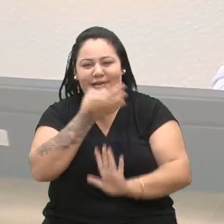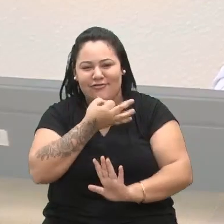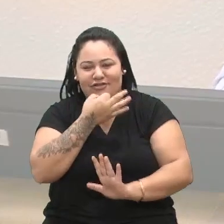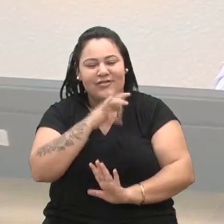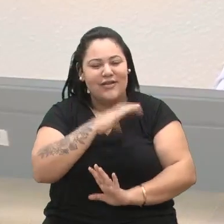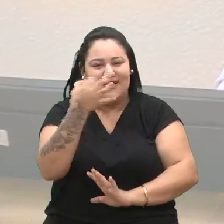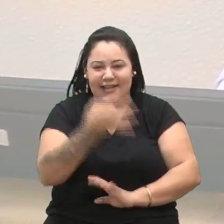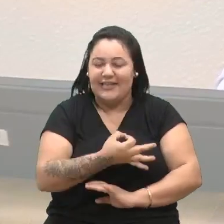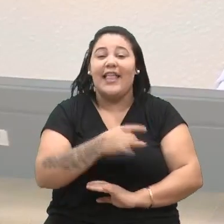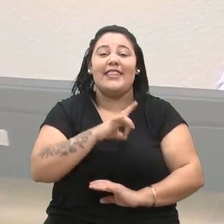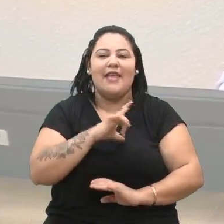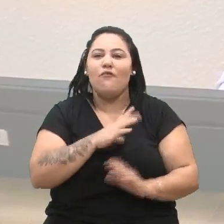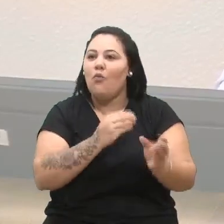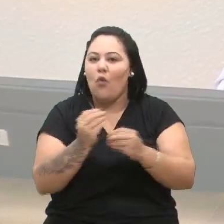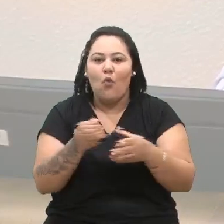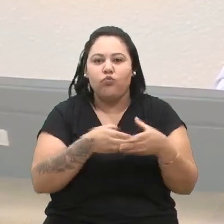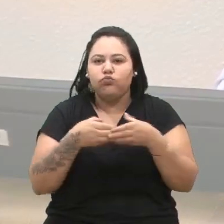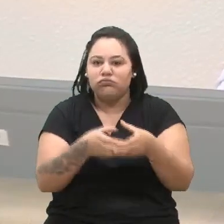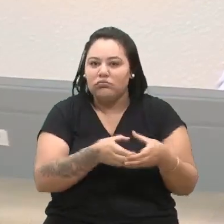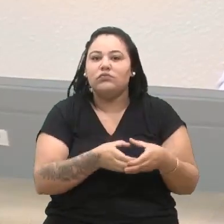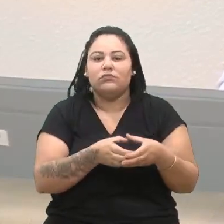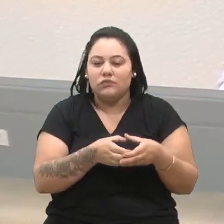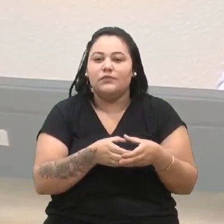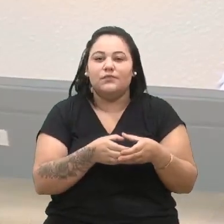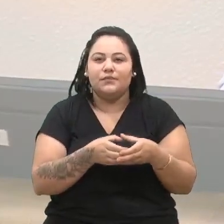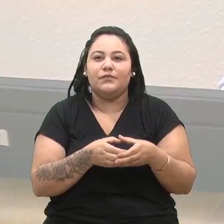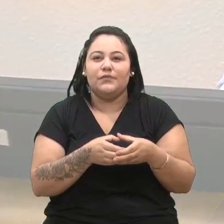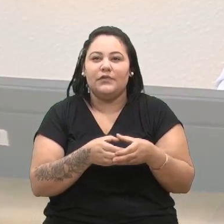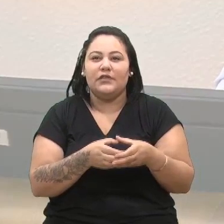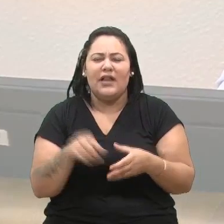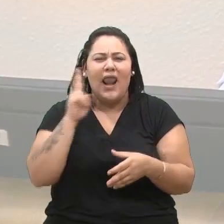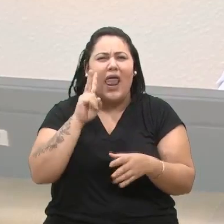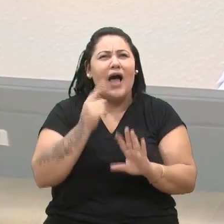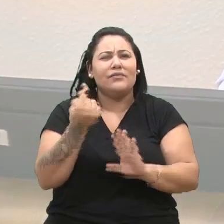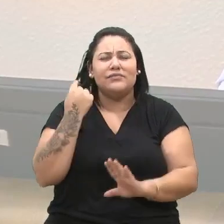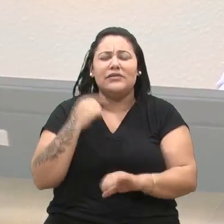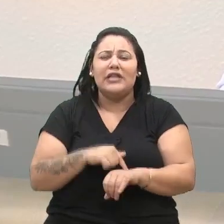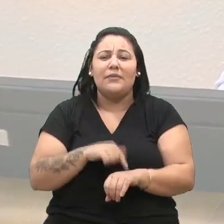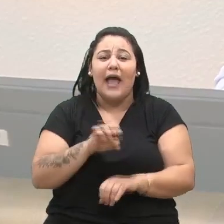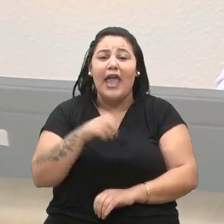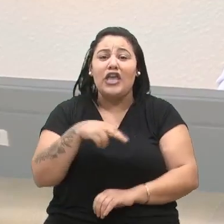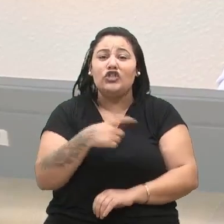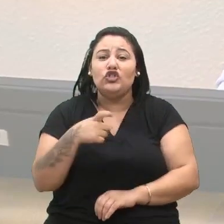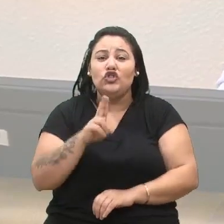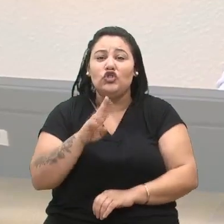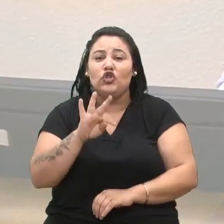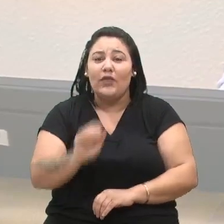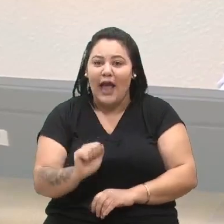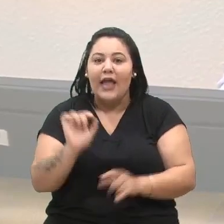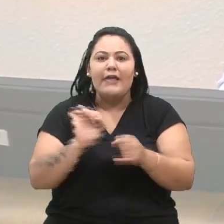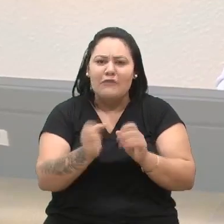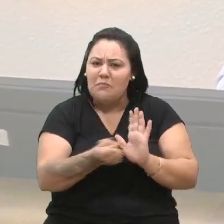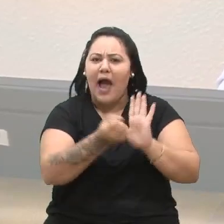que teve grandes times aqui, como nunca esquecemos da Enxuta, que fez história. Então, parabéns mais